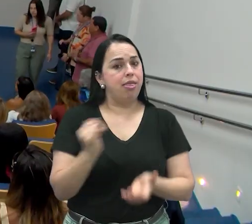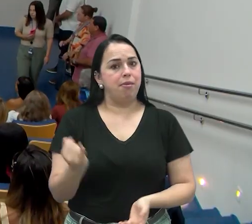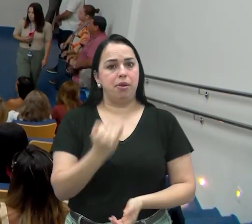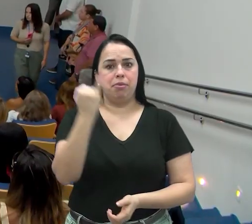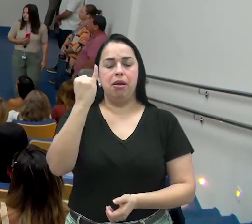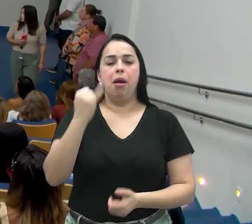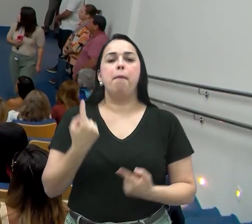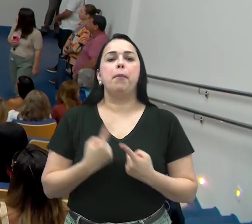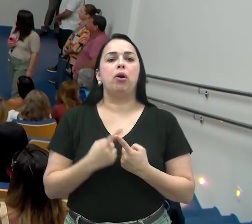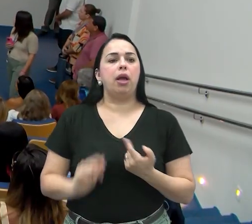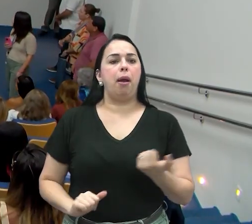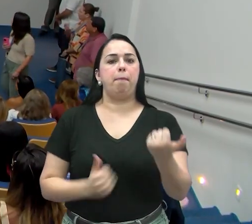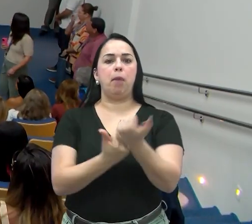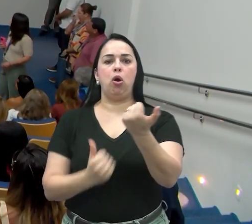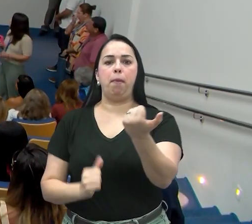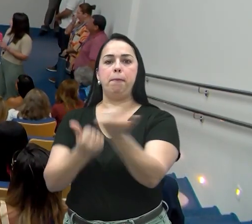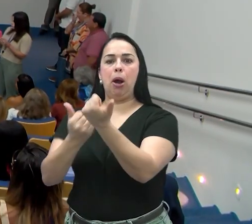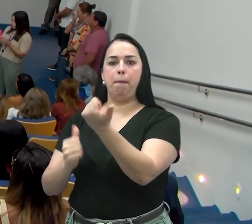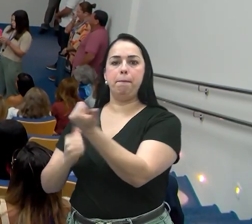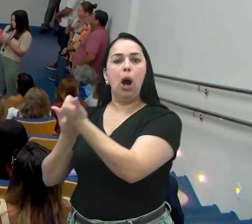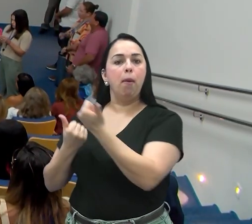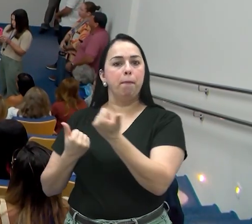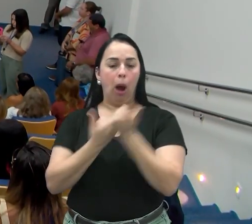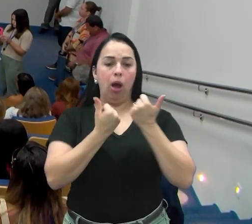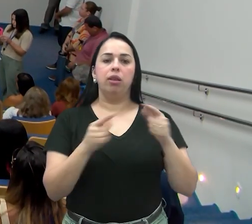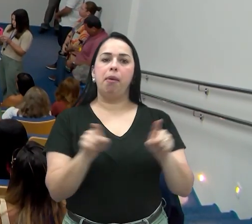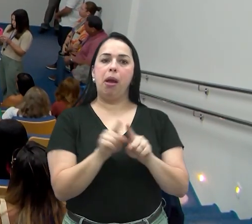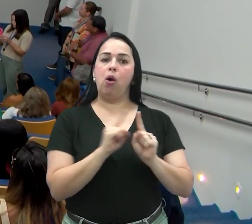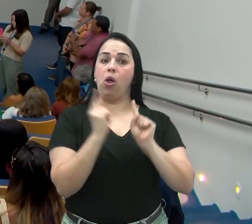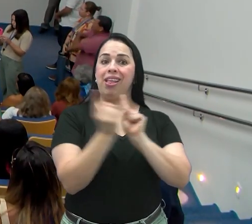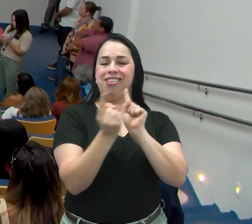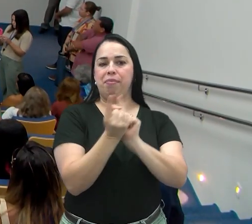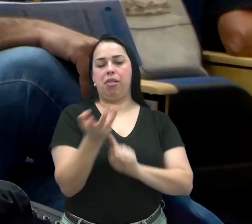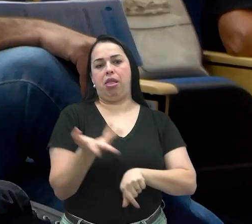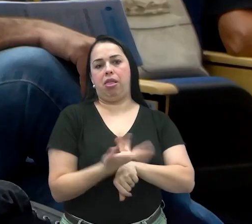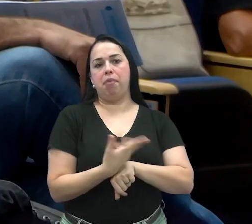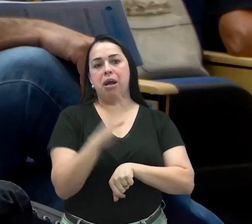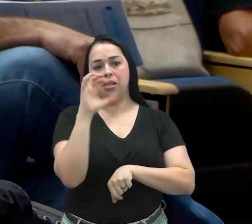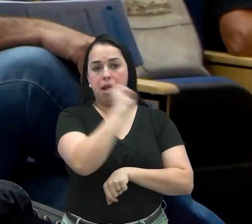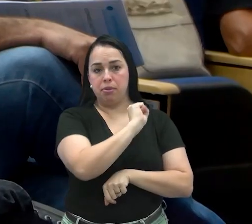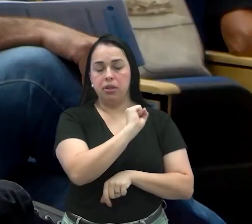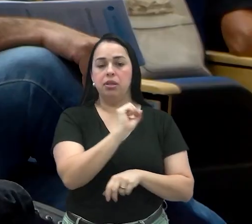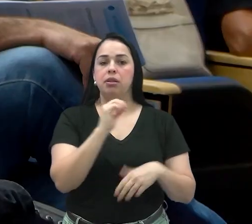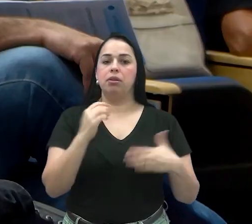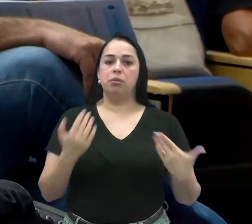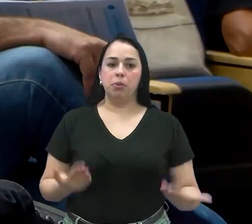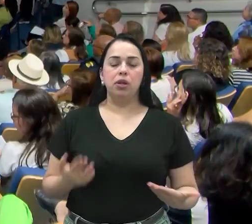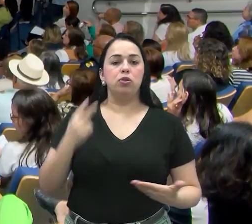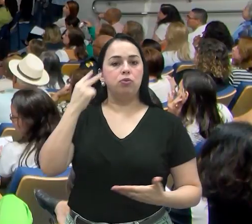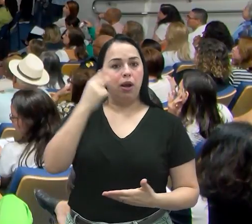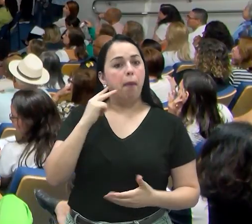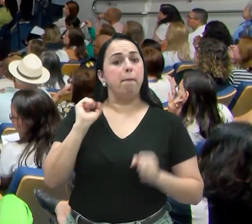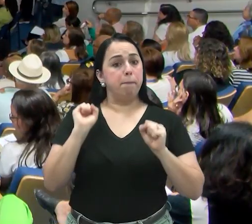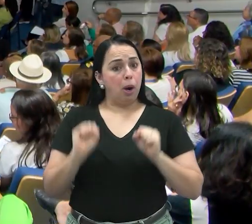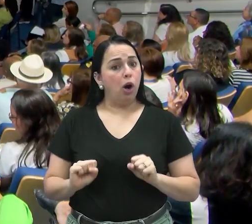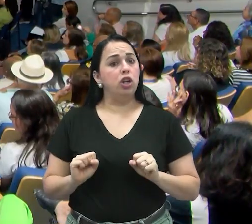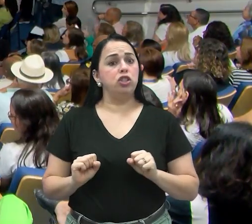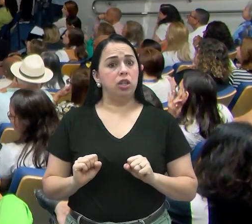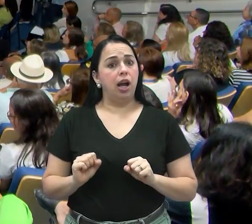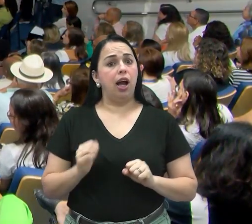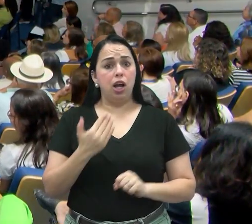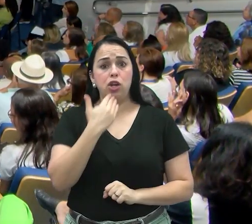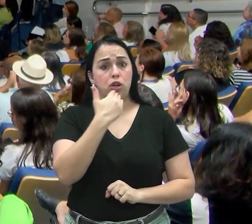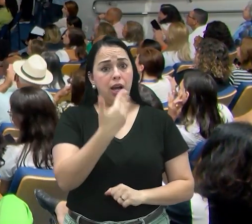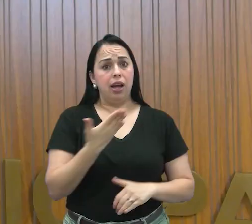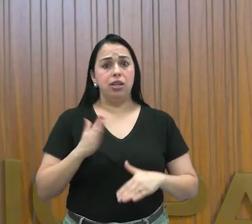fundamental para dar mais apoio e agilidade nos atendimentos das ocorrências. Segundo o parlamentar, os vereadores podem